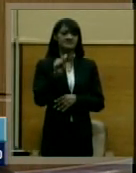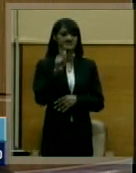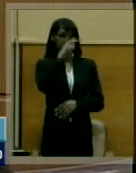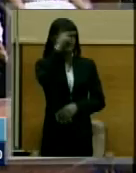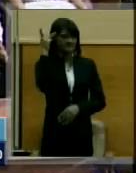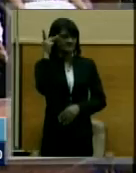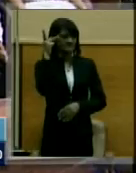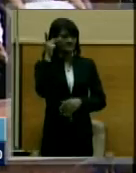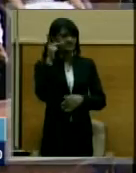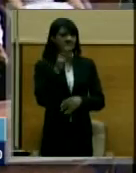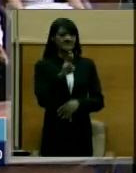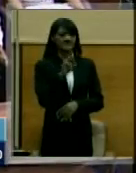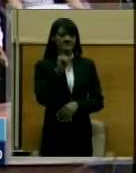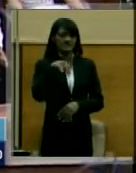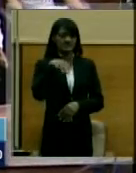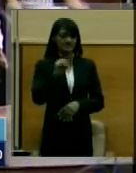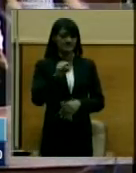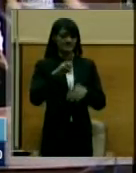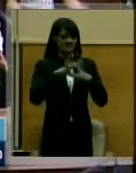de Sergipe,